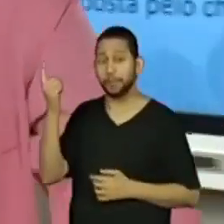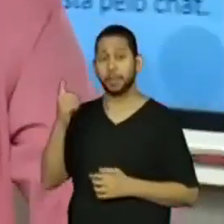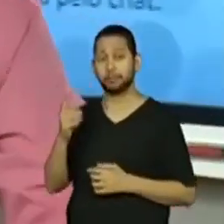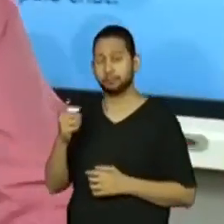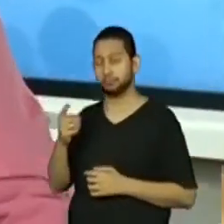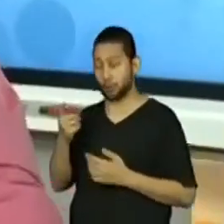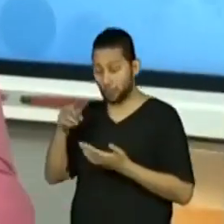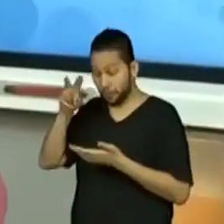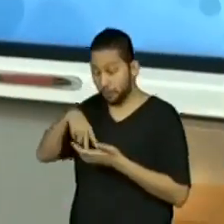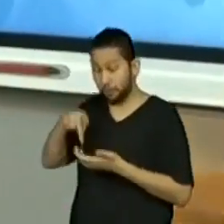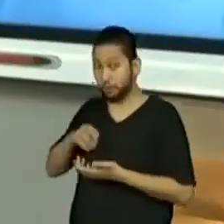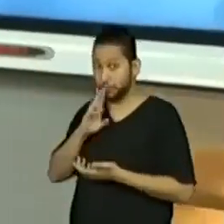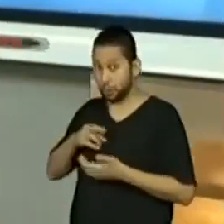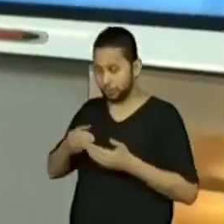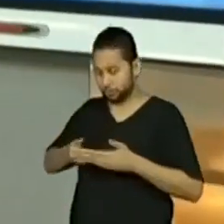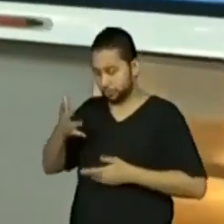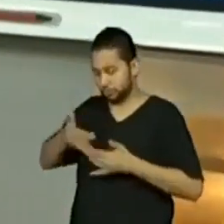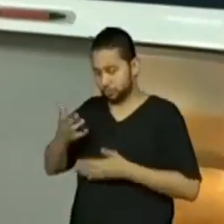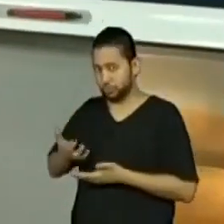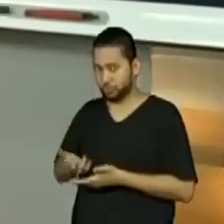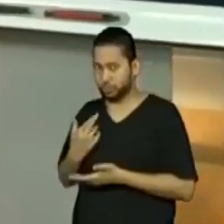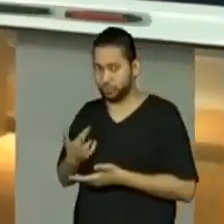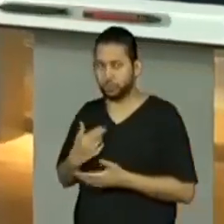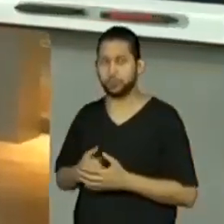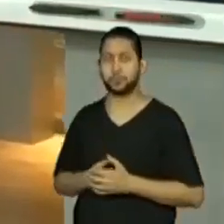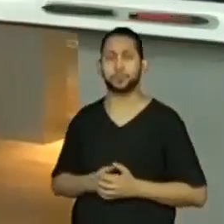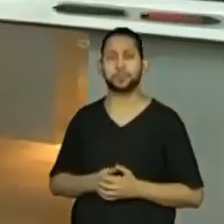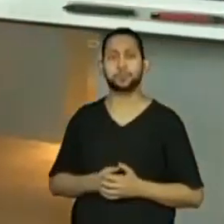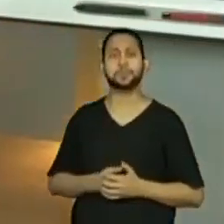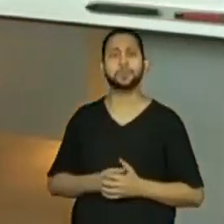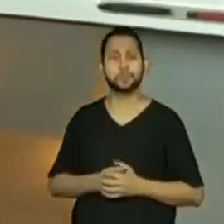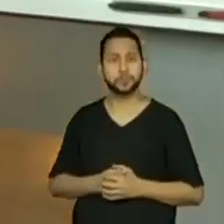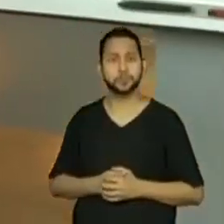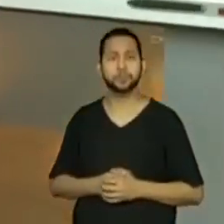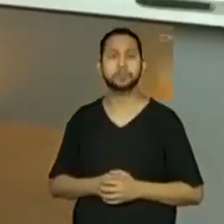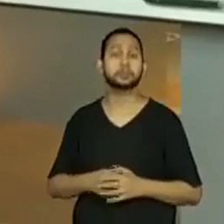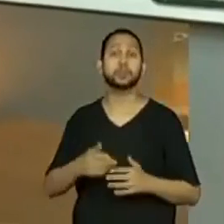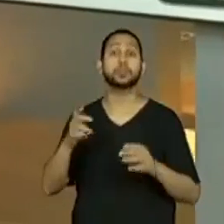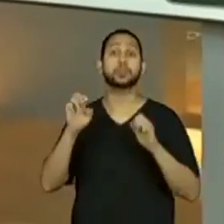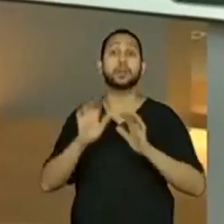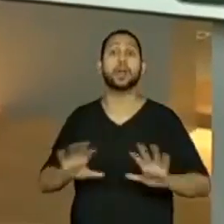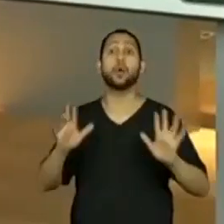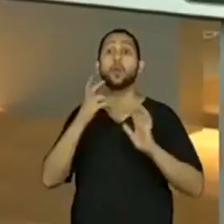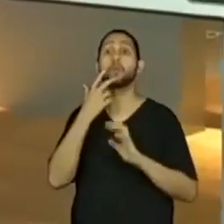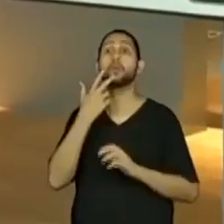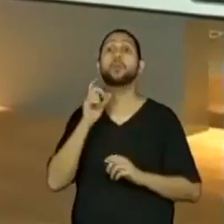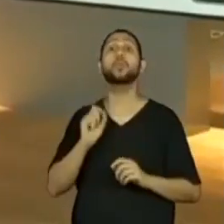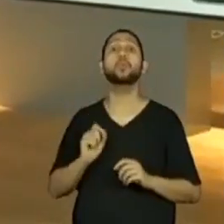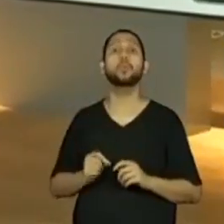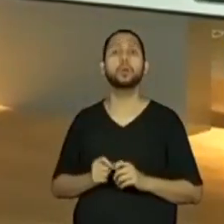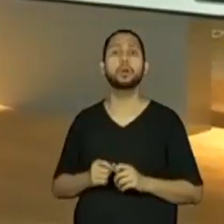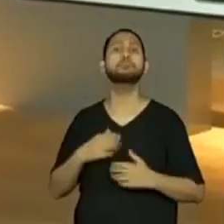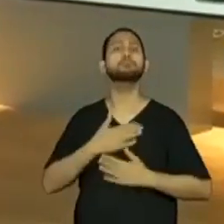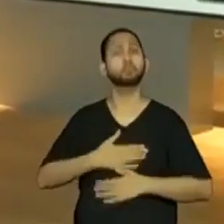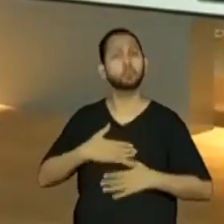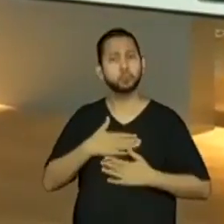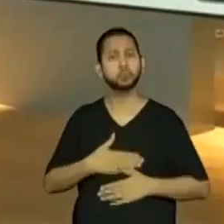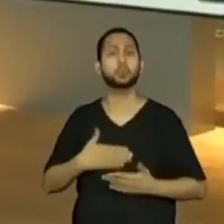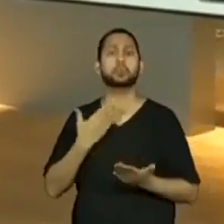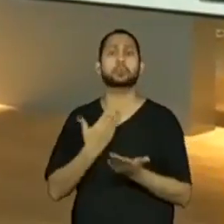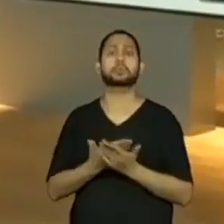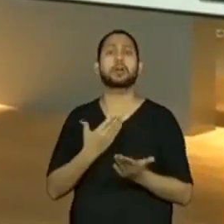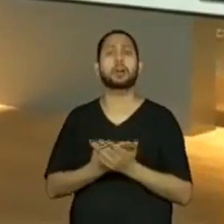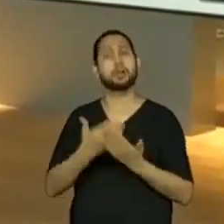chegaram mais algumas respostas, tá? Então, no geral, o pessoal está dizendo, gostando muito da aula,